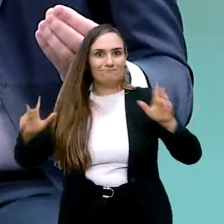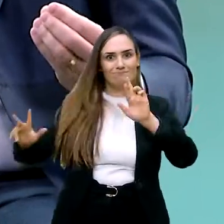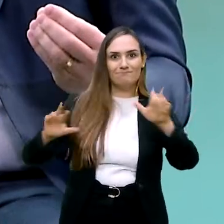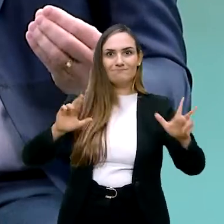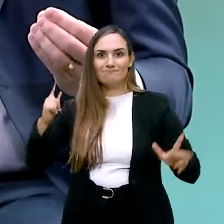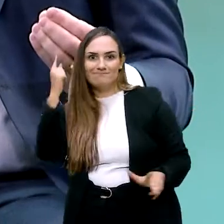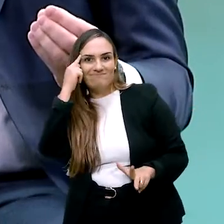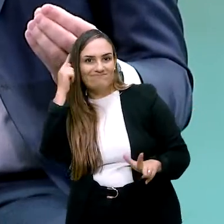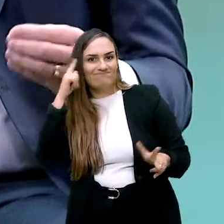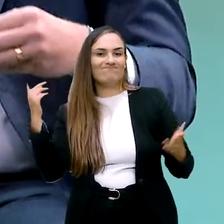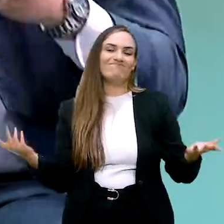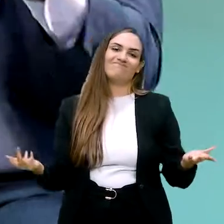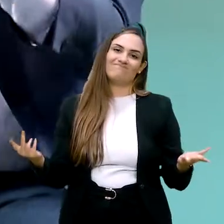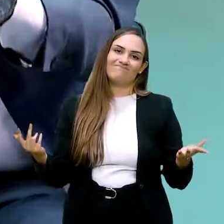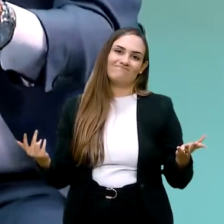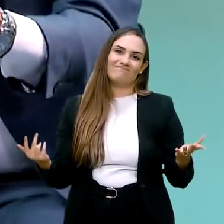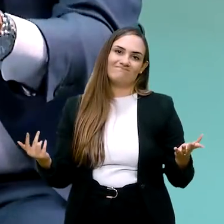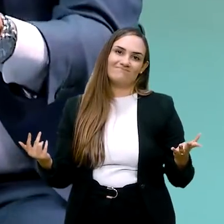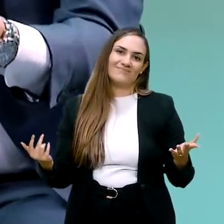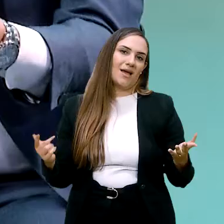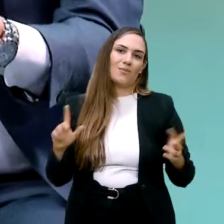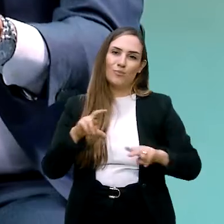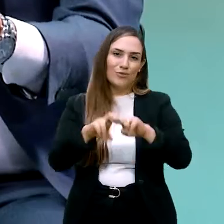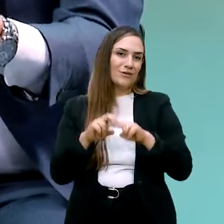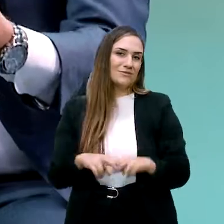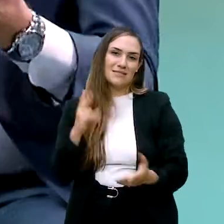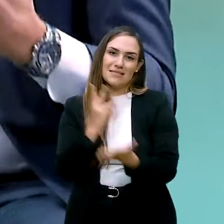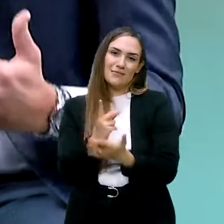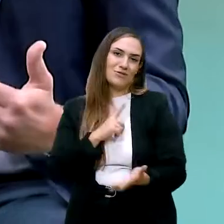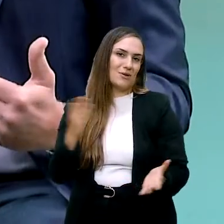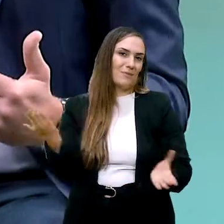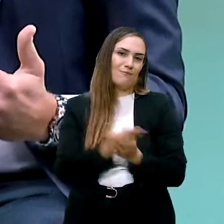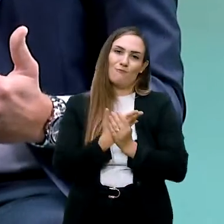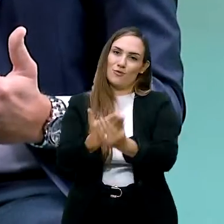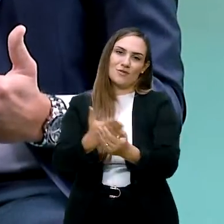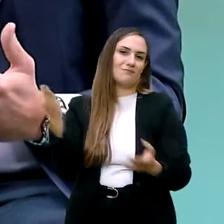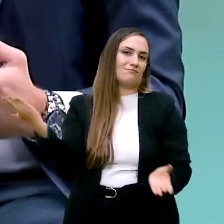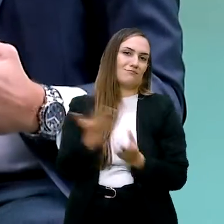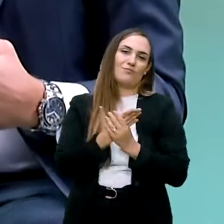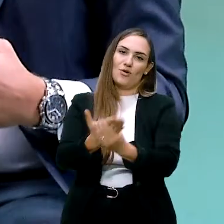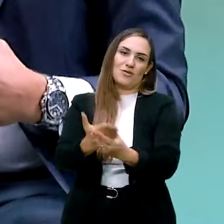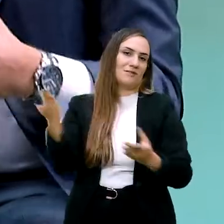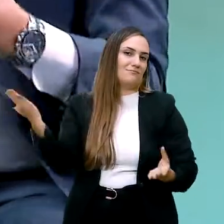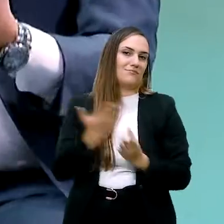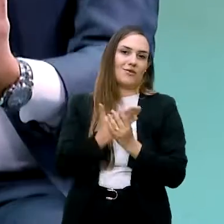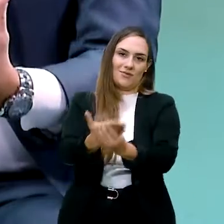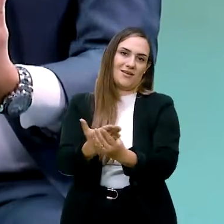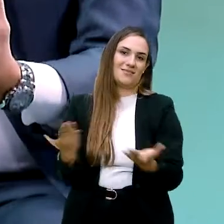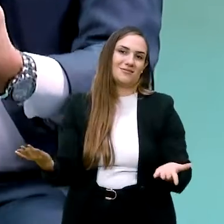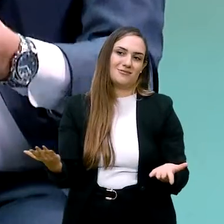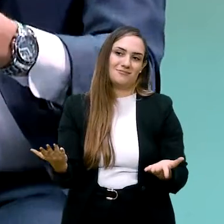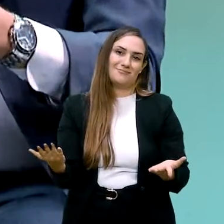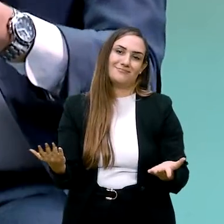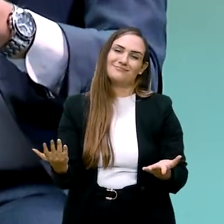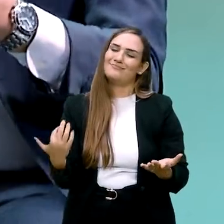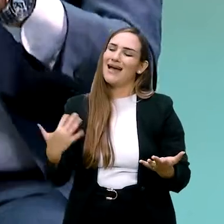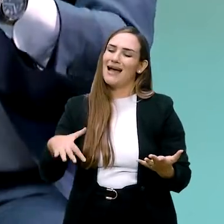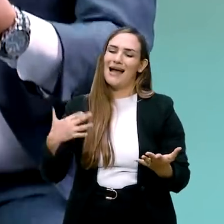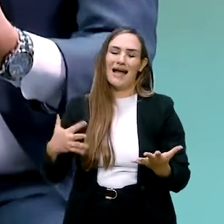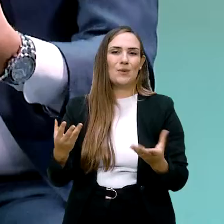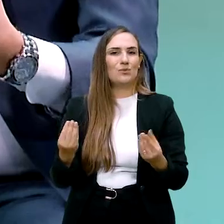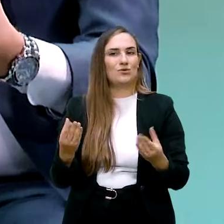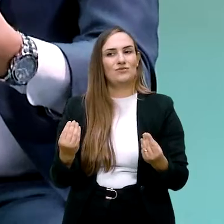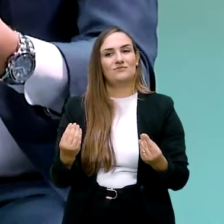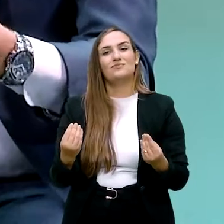de entendimento favorecia a judicialização, que é algo que nós todos precisamos entender e